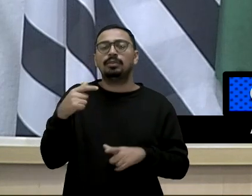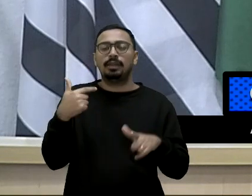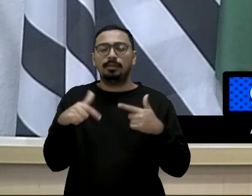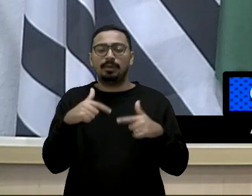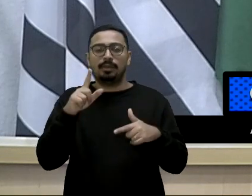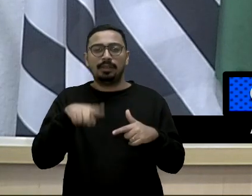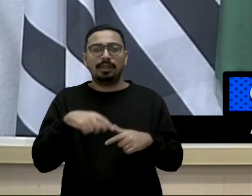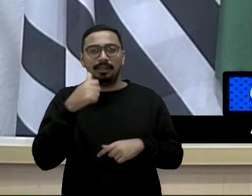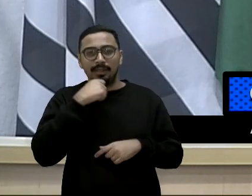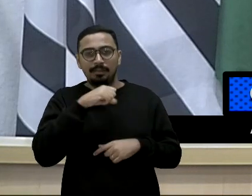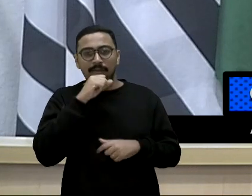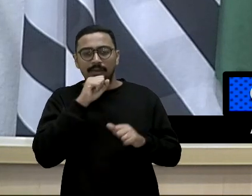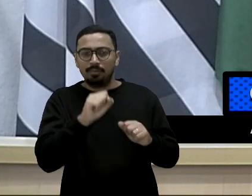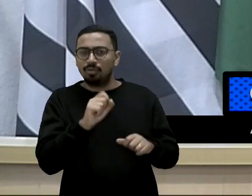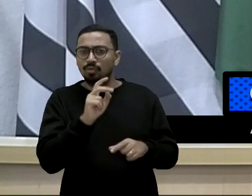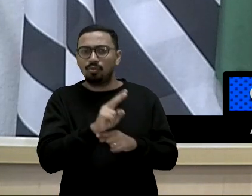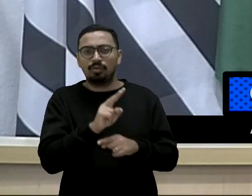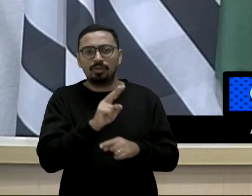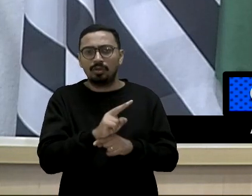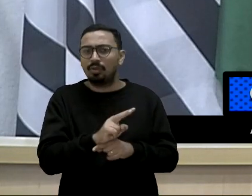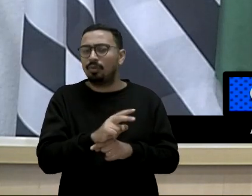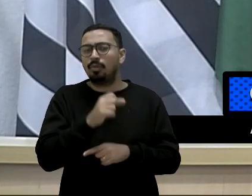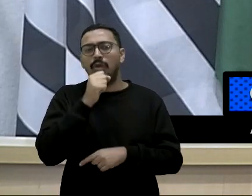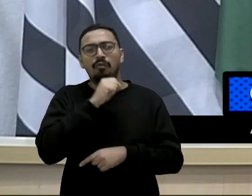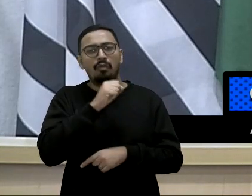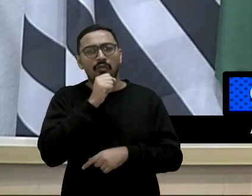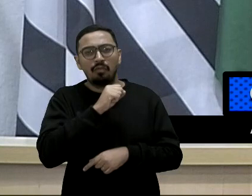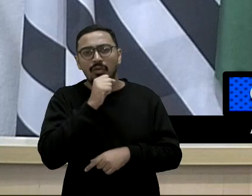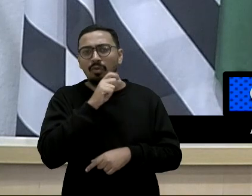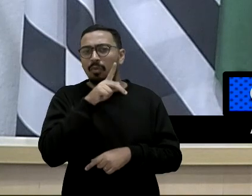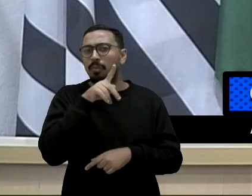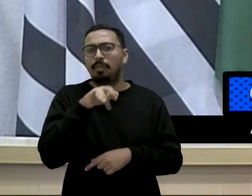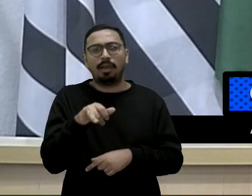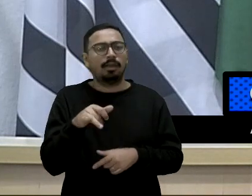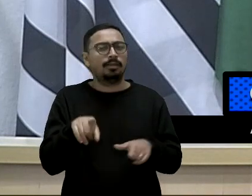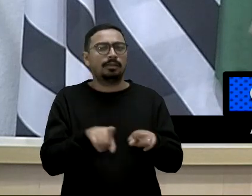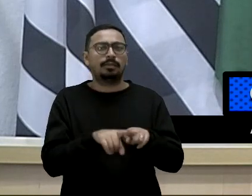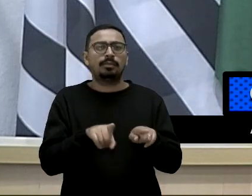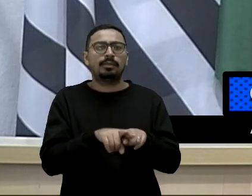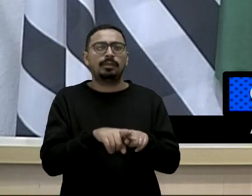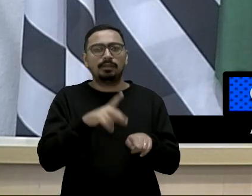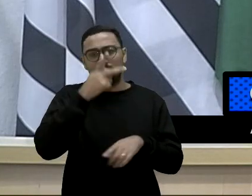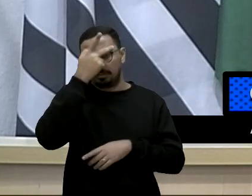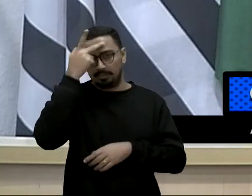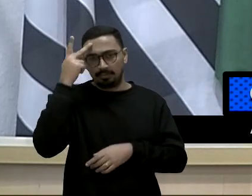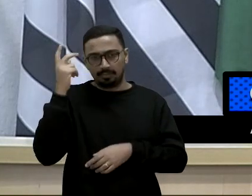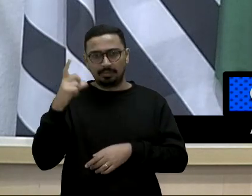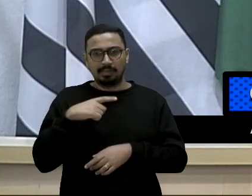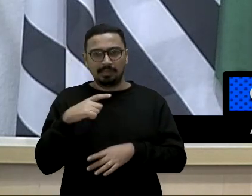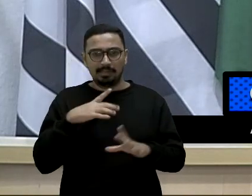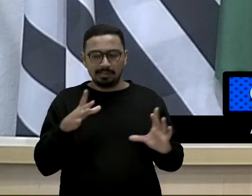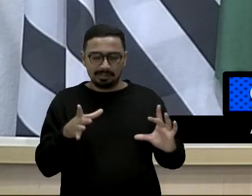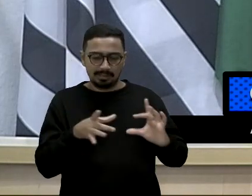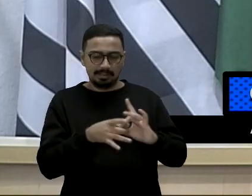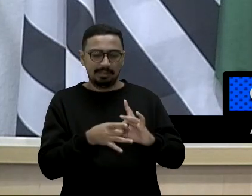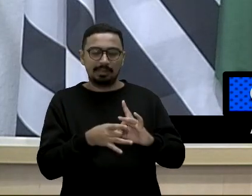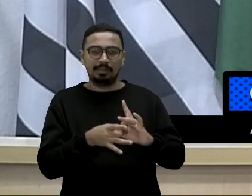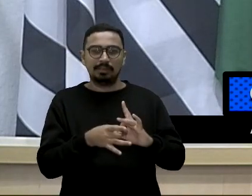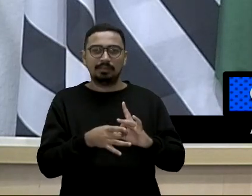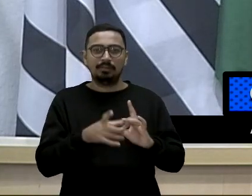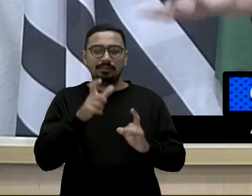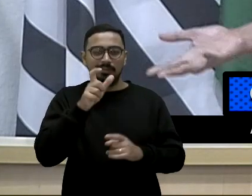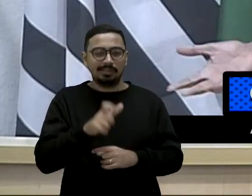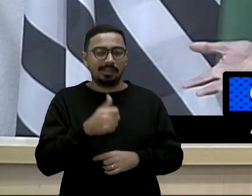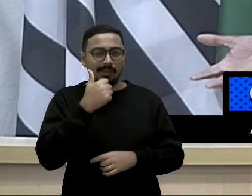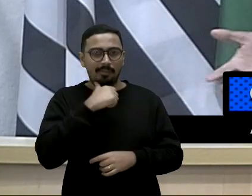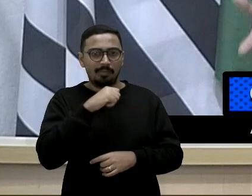função materna pode ser um cuidador, pode ser uma avó, pode ser um pai, pode ser a pessoa que tem esse elo, né, da função materna. E